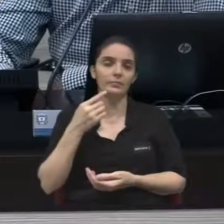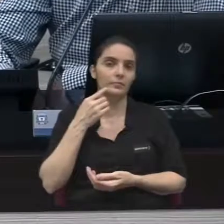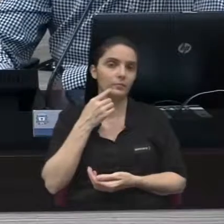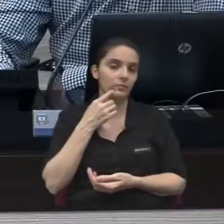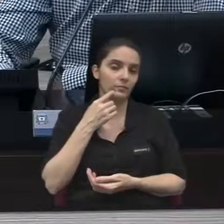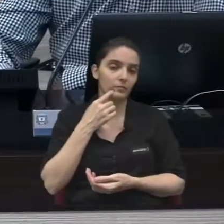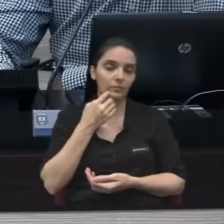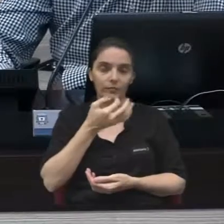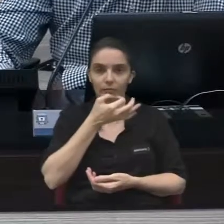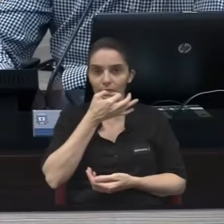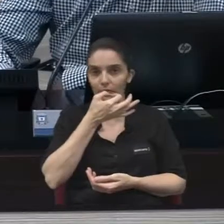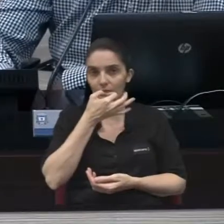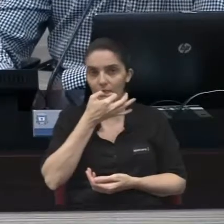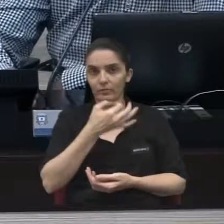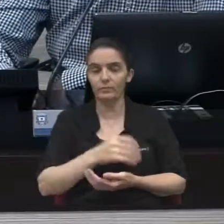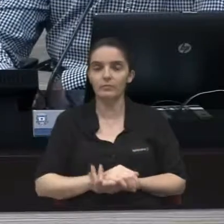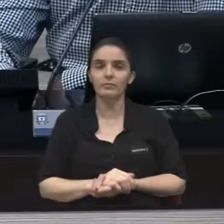Silva.